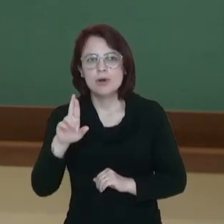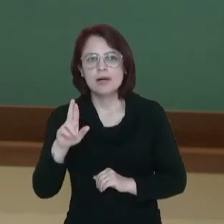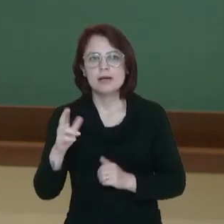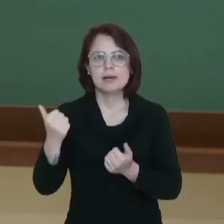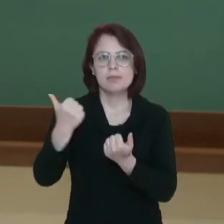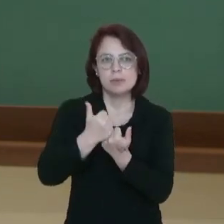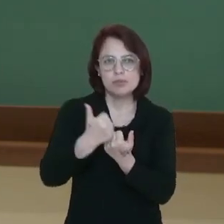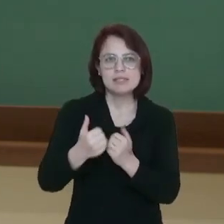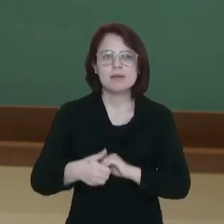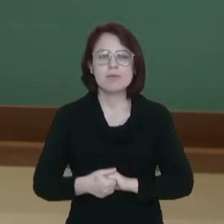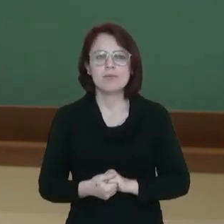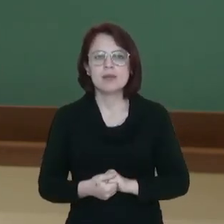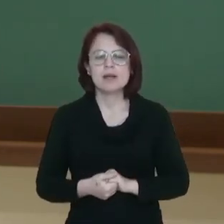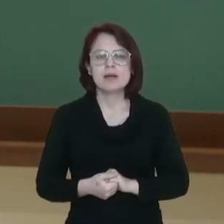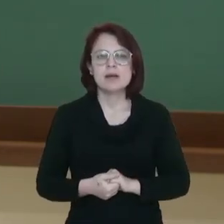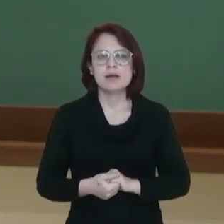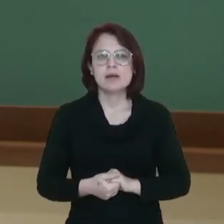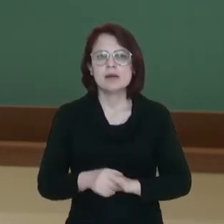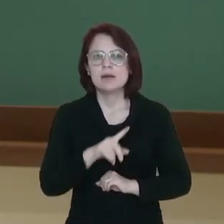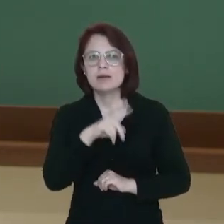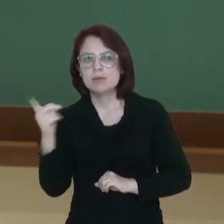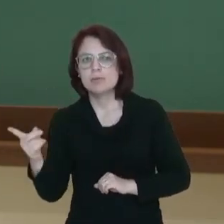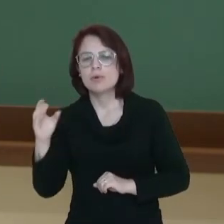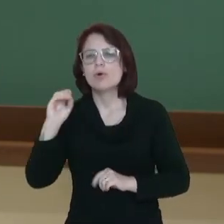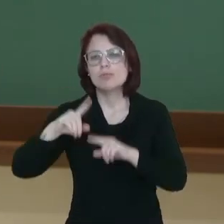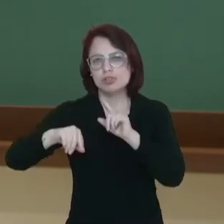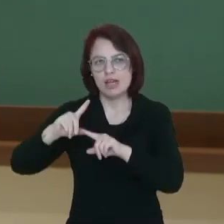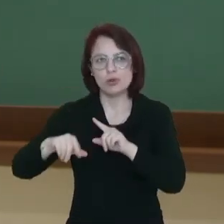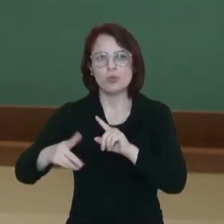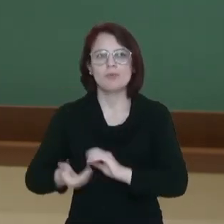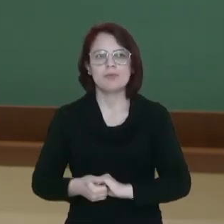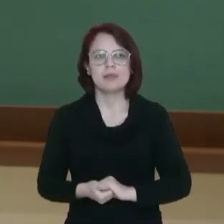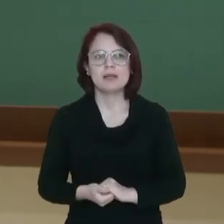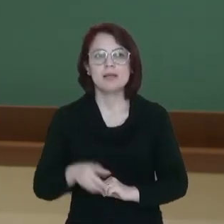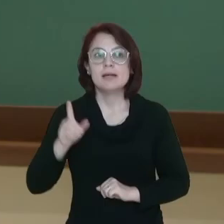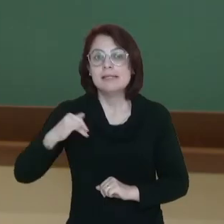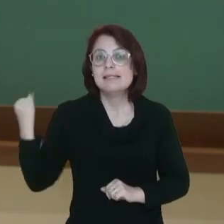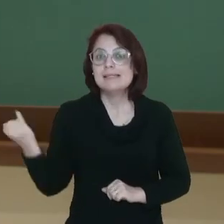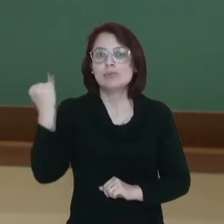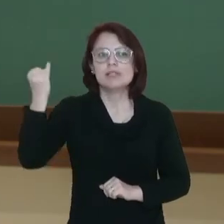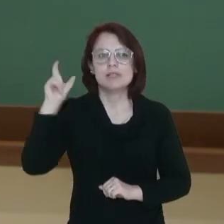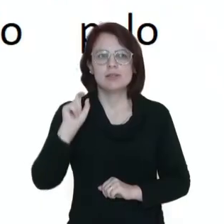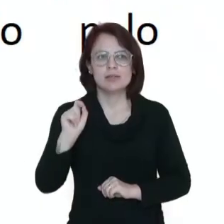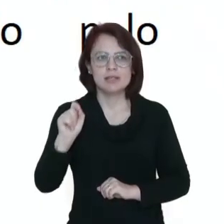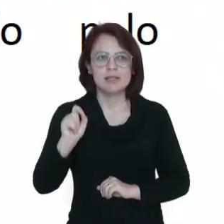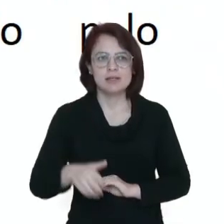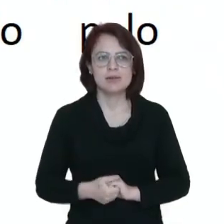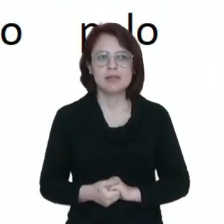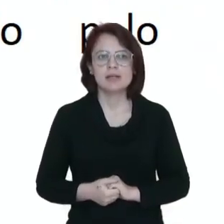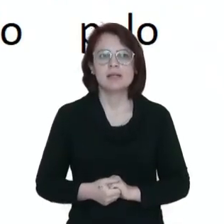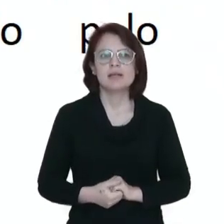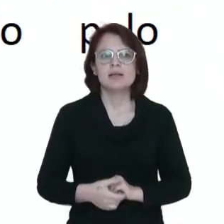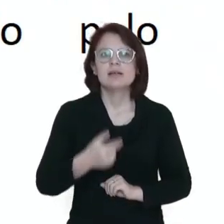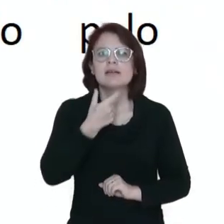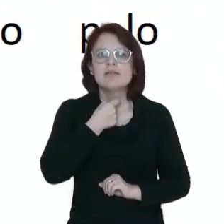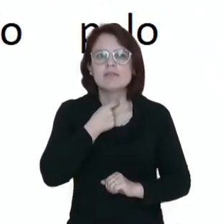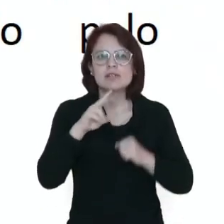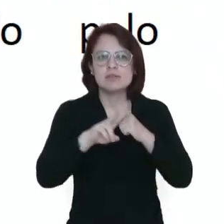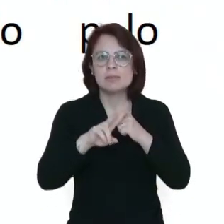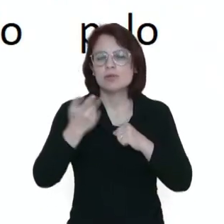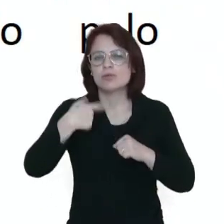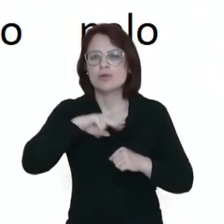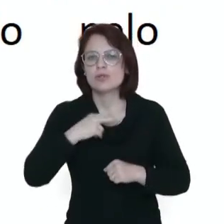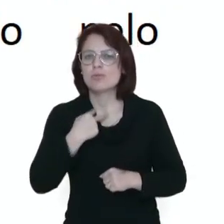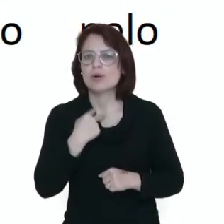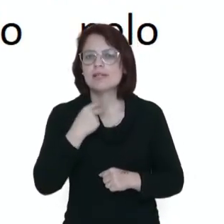Voz passiva, sujeito sofre a ação. Perfeito? Importante, na análise da voz verbal, não confundir sujeito